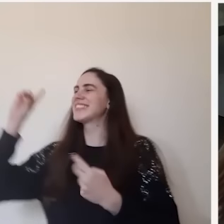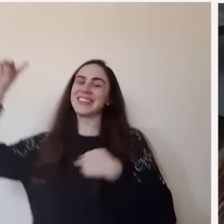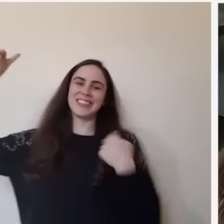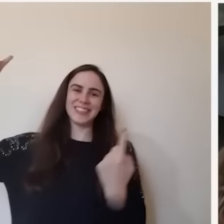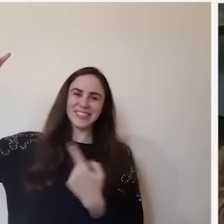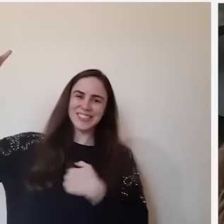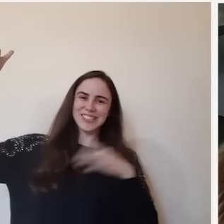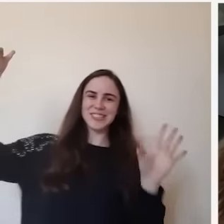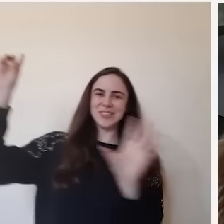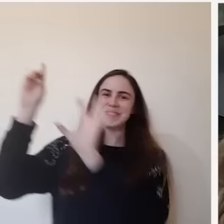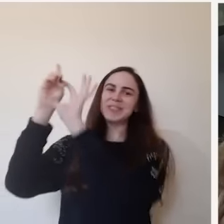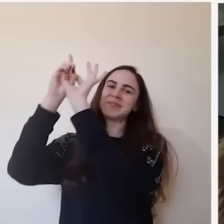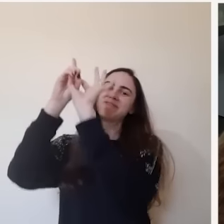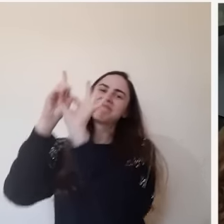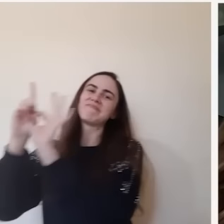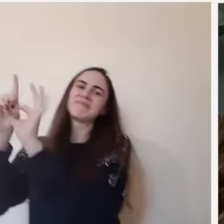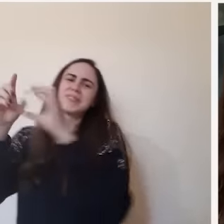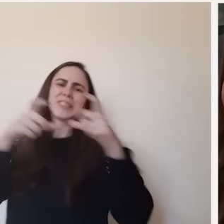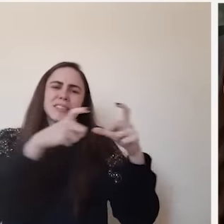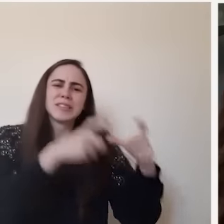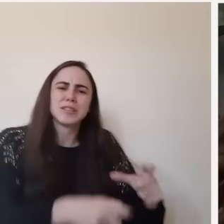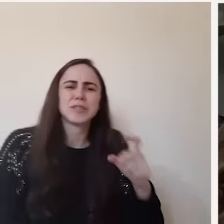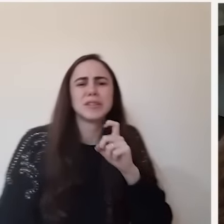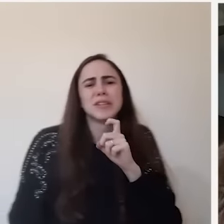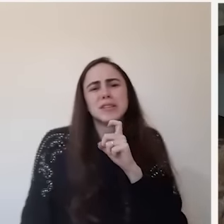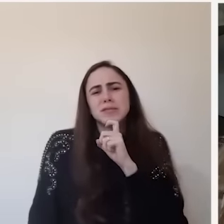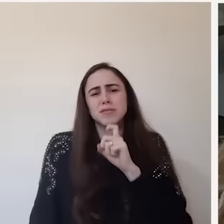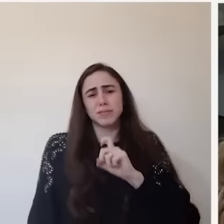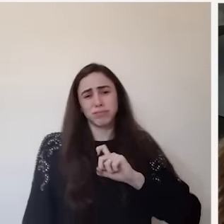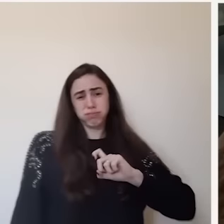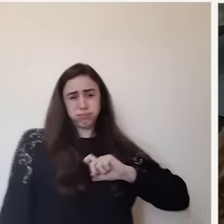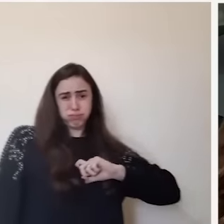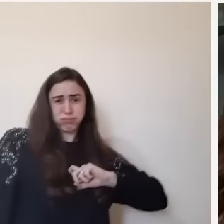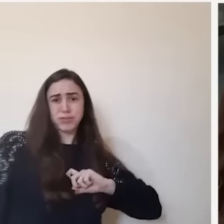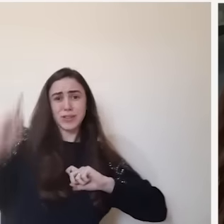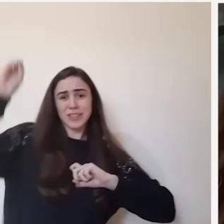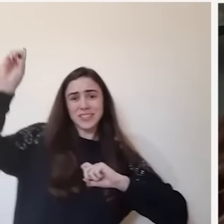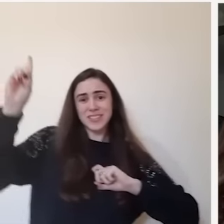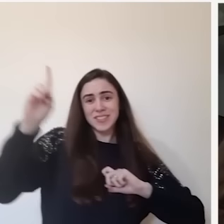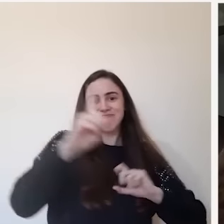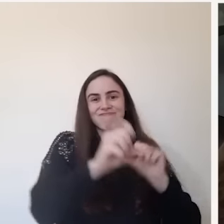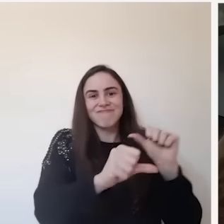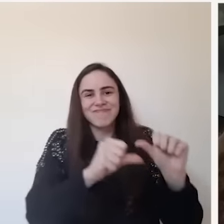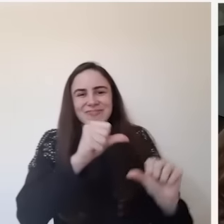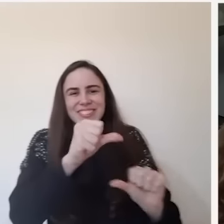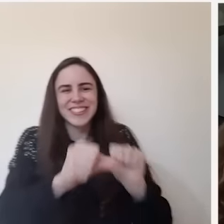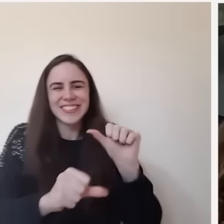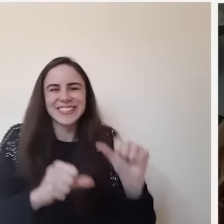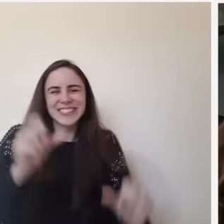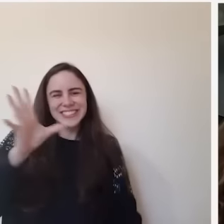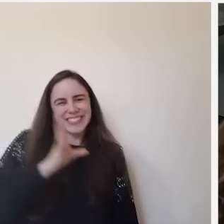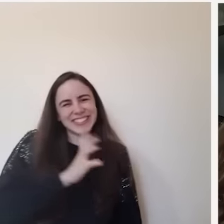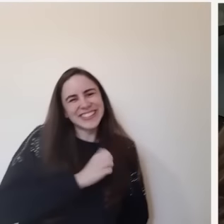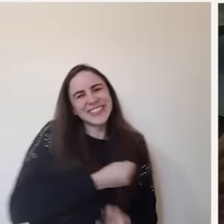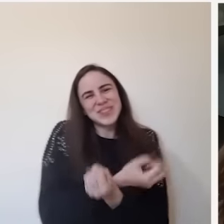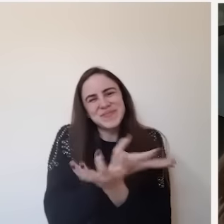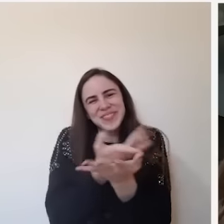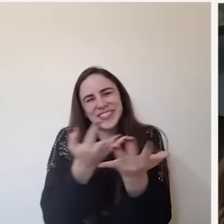em nós onde a frieza que Ach amor